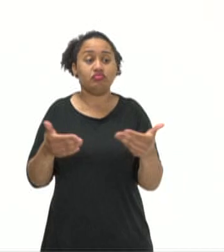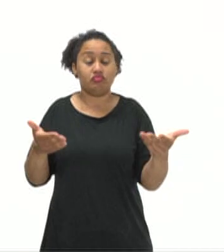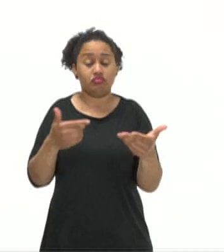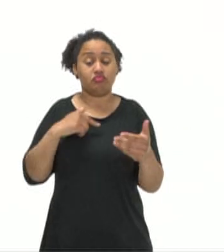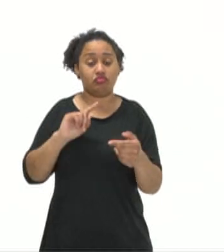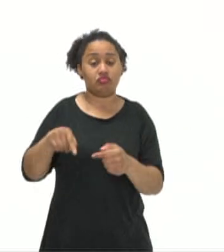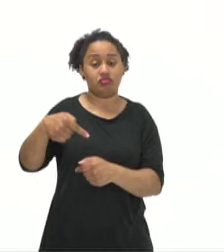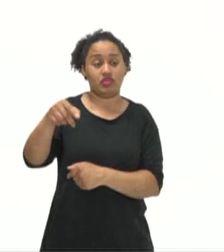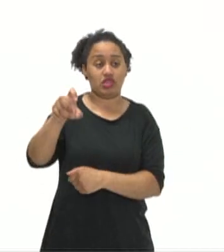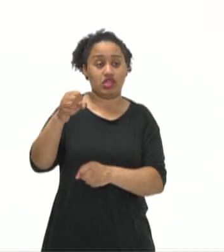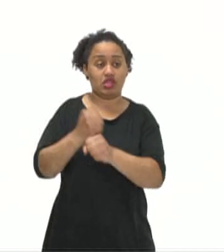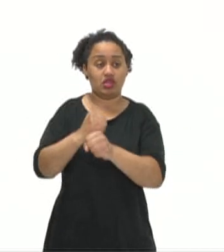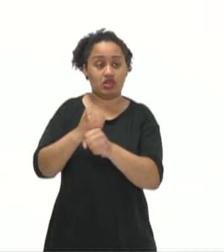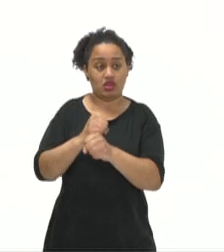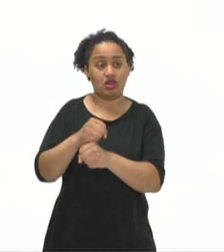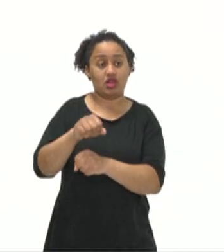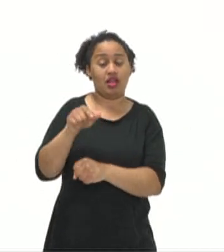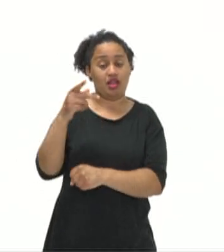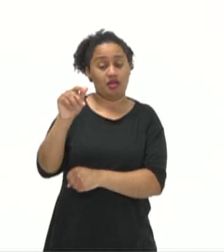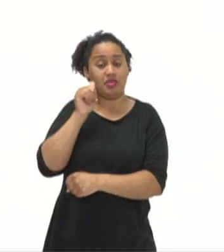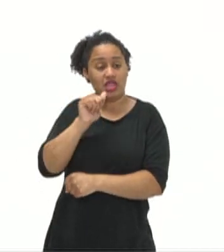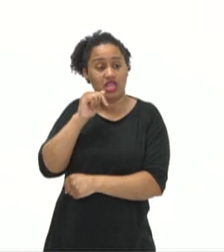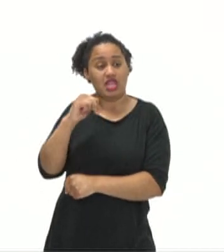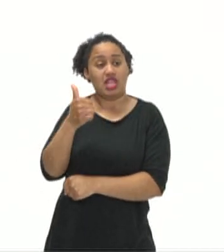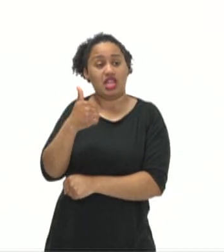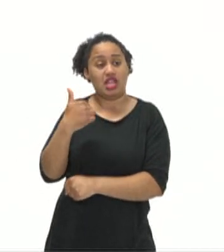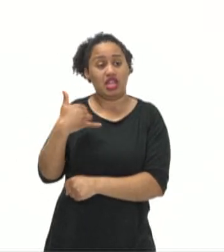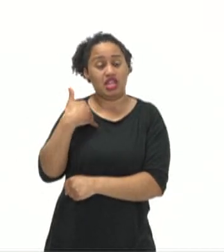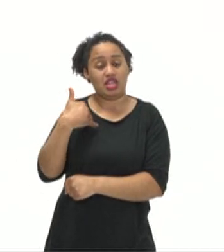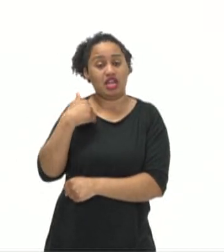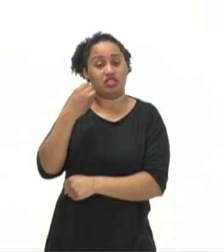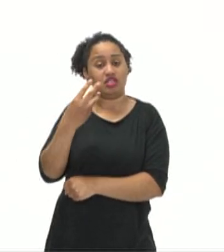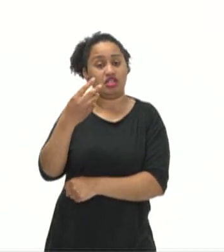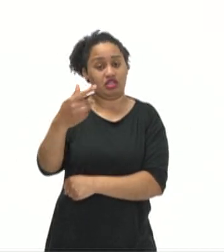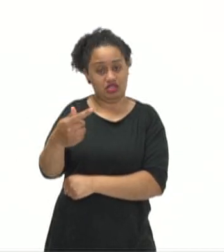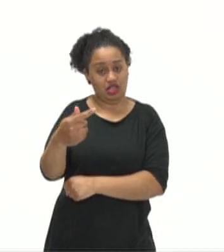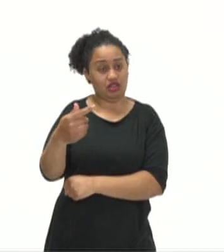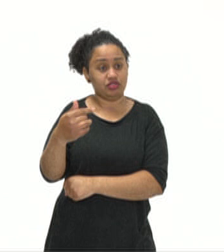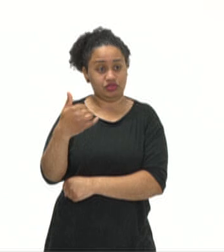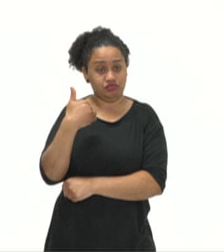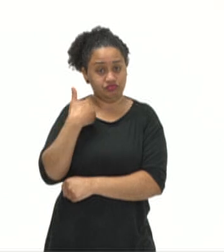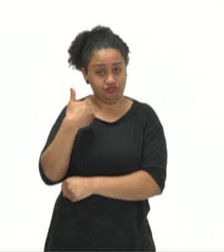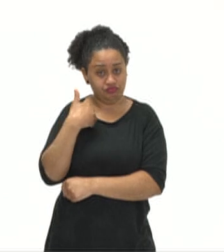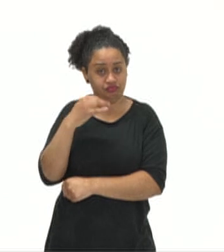5 anos, Karina terá 37 anos. É uma situação problema.